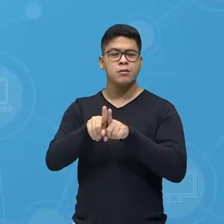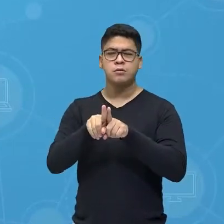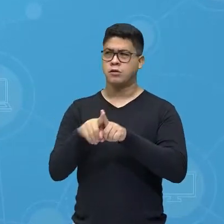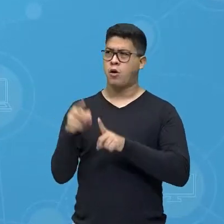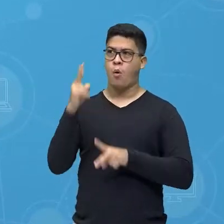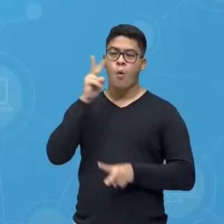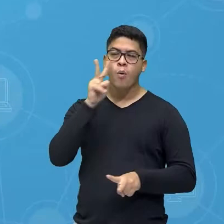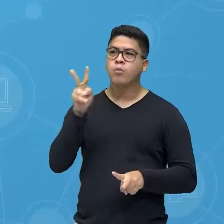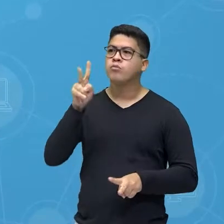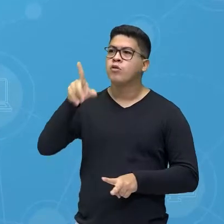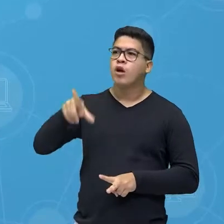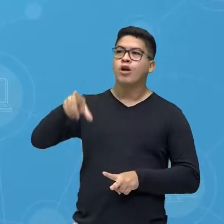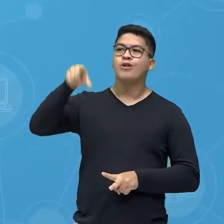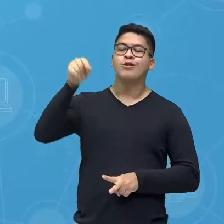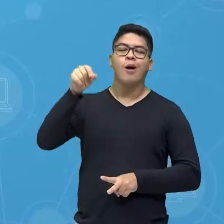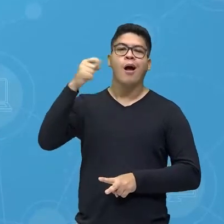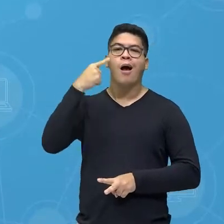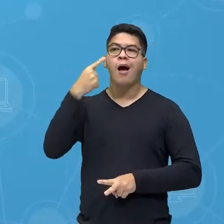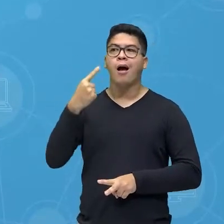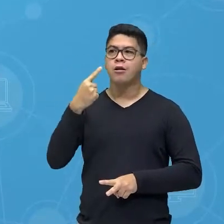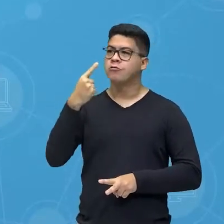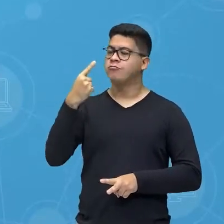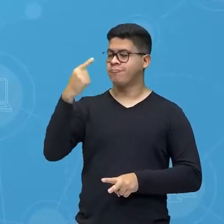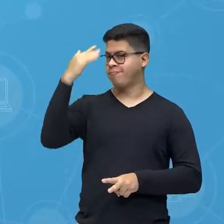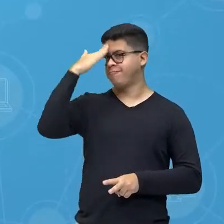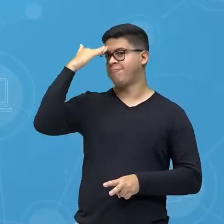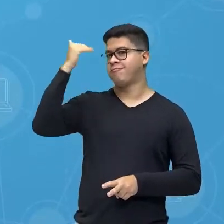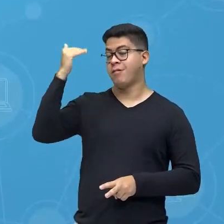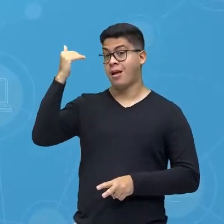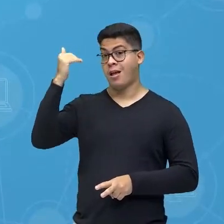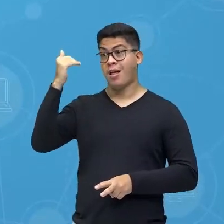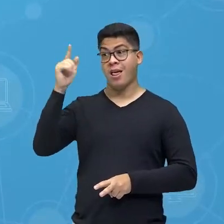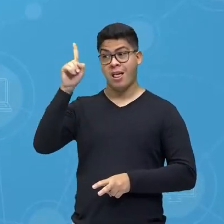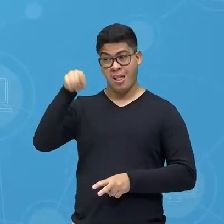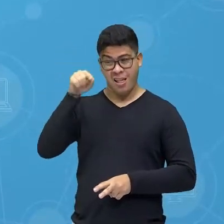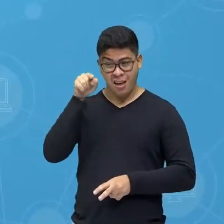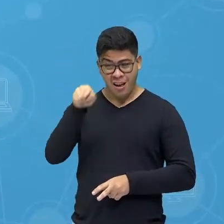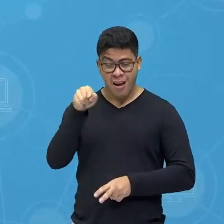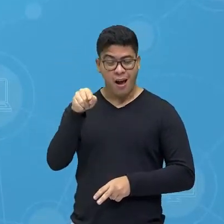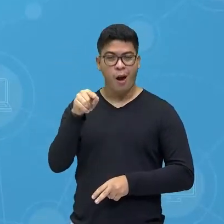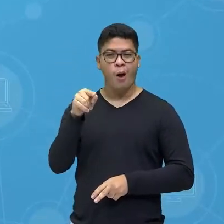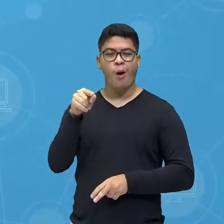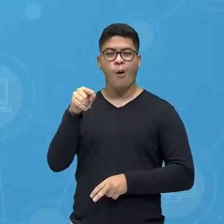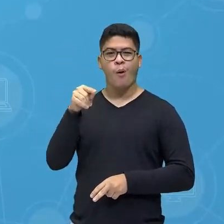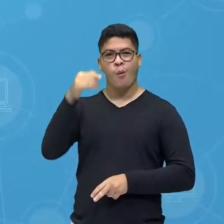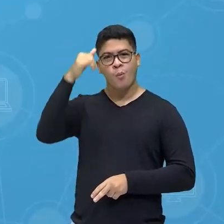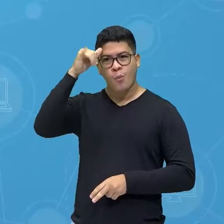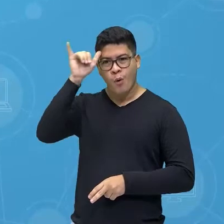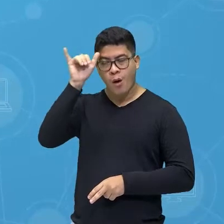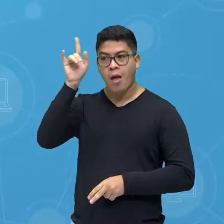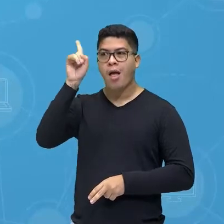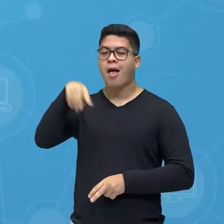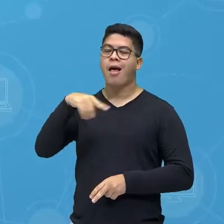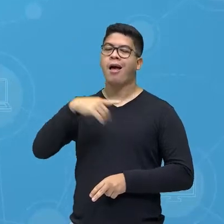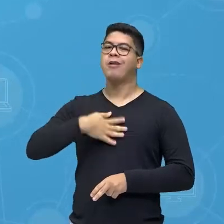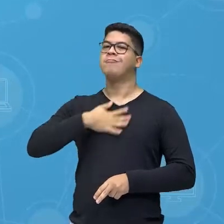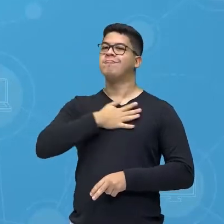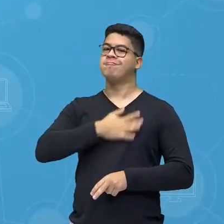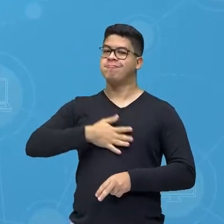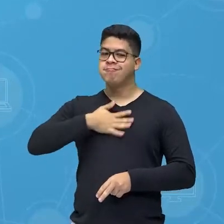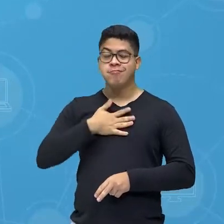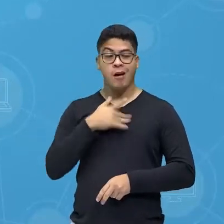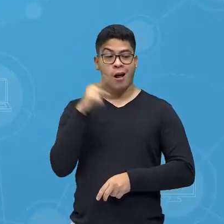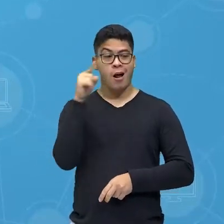chamativo ali, né, do rebanho. Só que ele não imaginava que o boi que ele tinha escolhido era o boi favorito do seu amo,